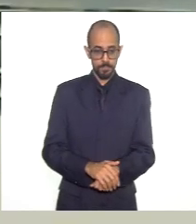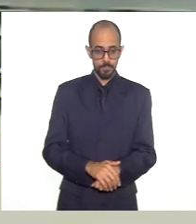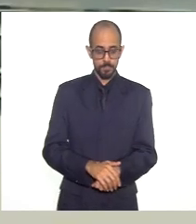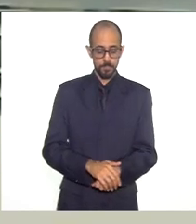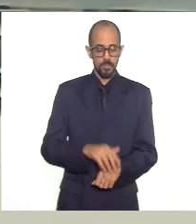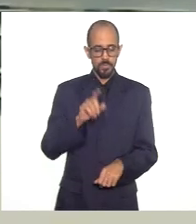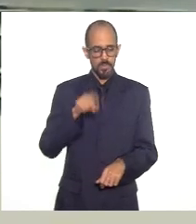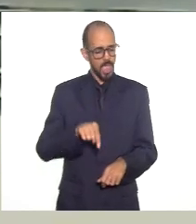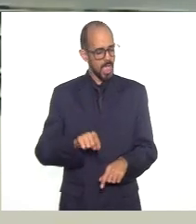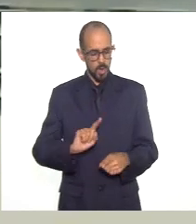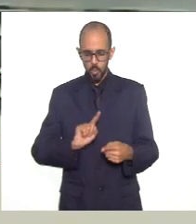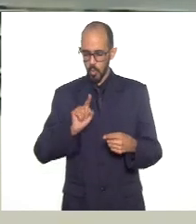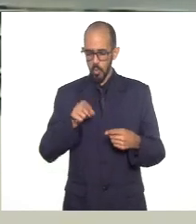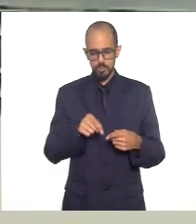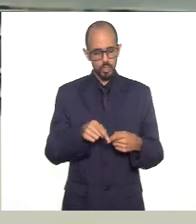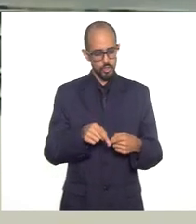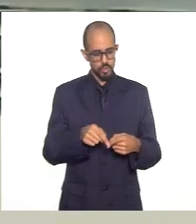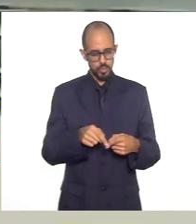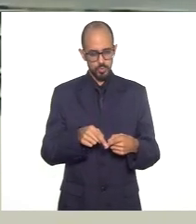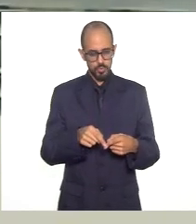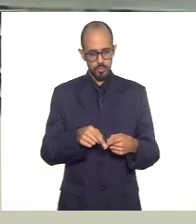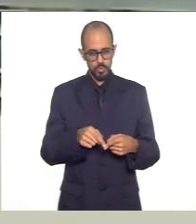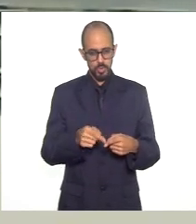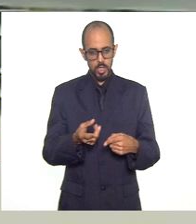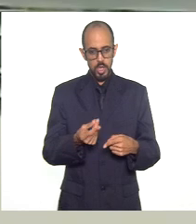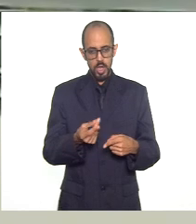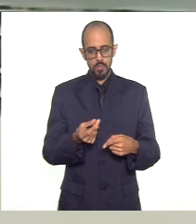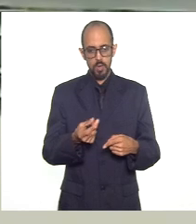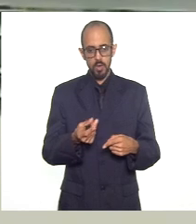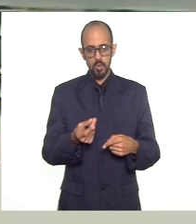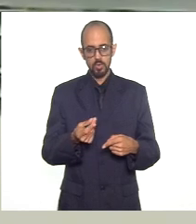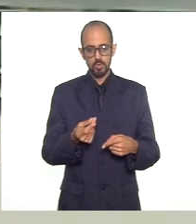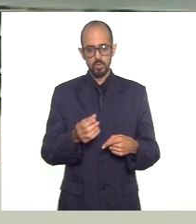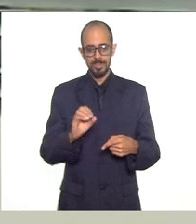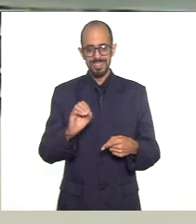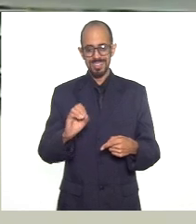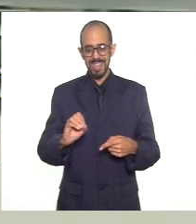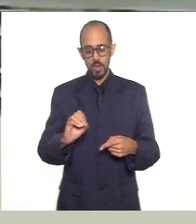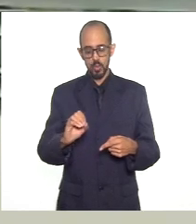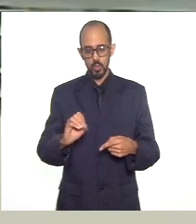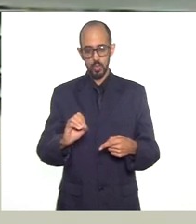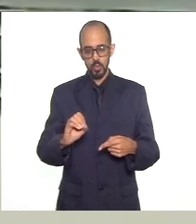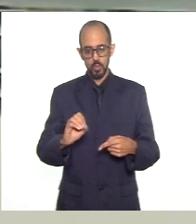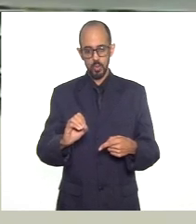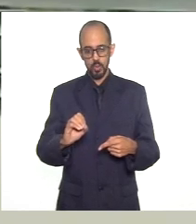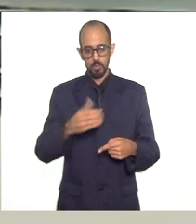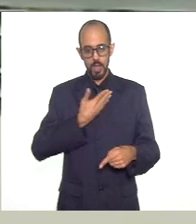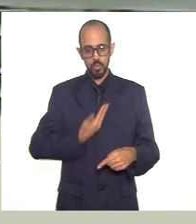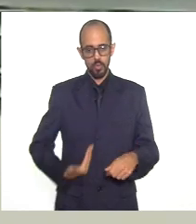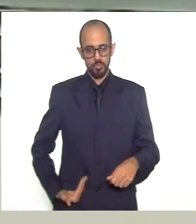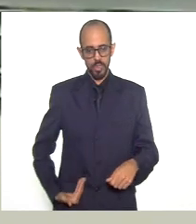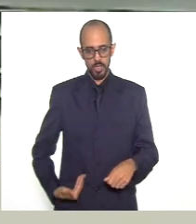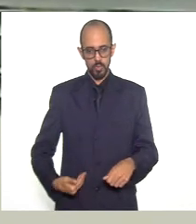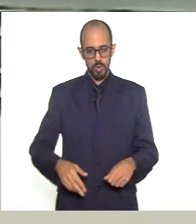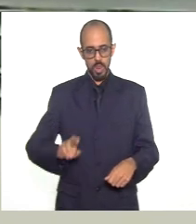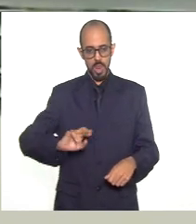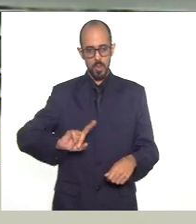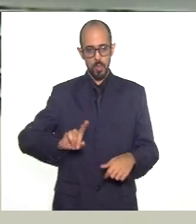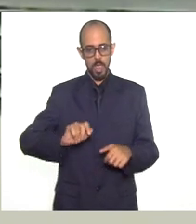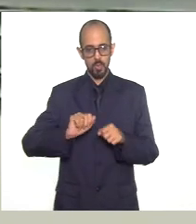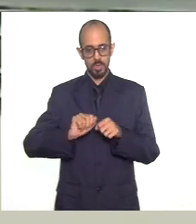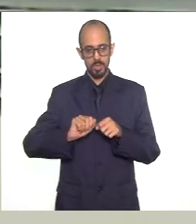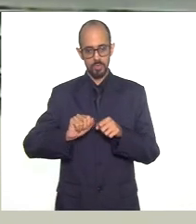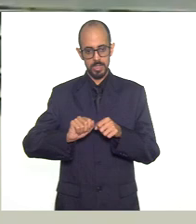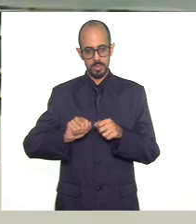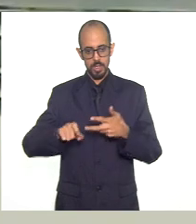preciso e custou zero aos cofres públicos. E não é o que está fazendo o